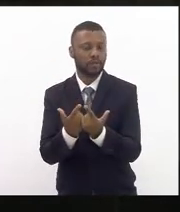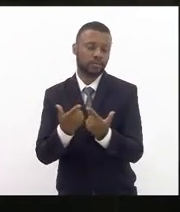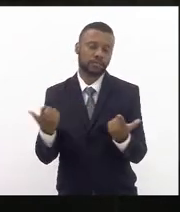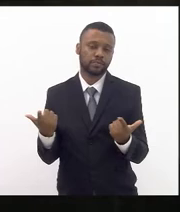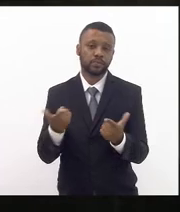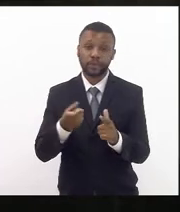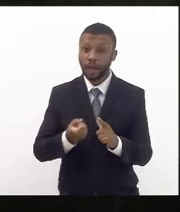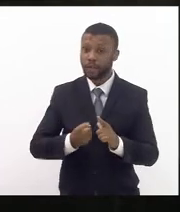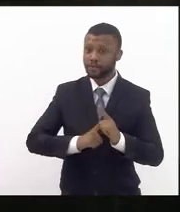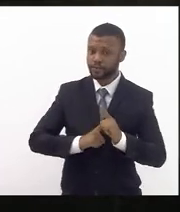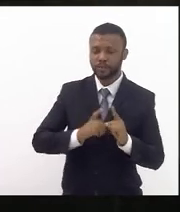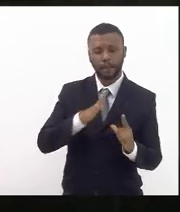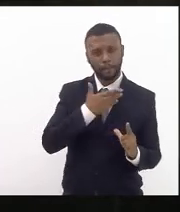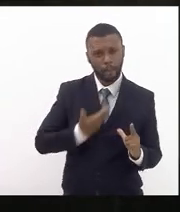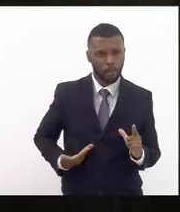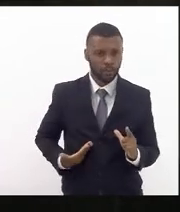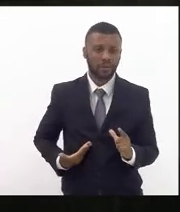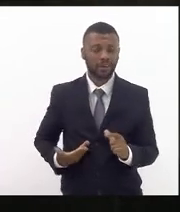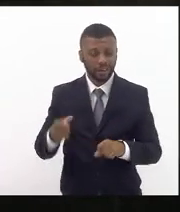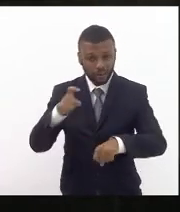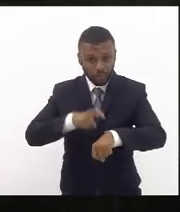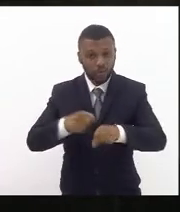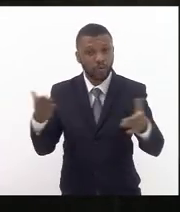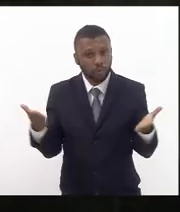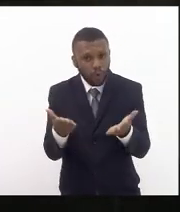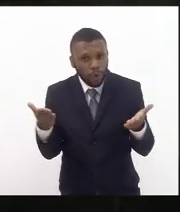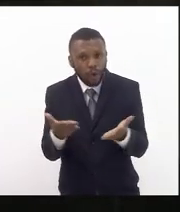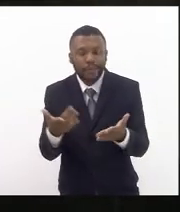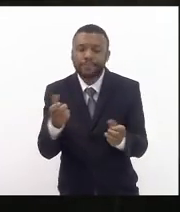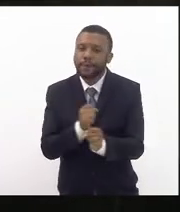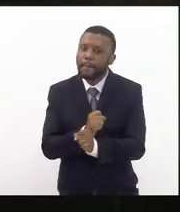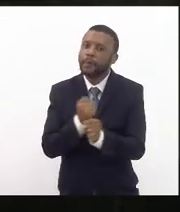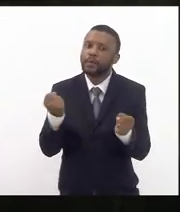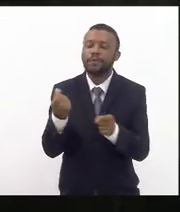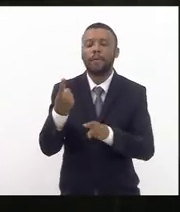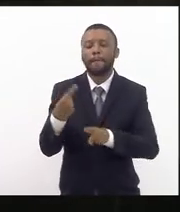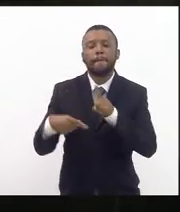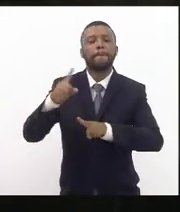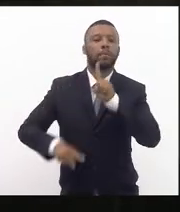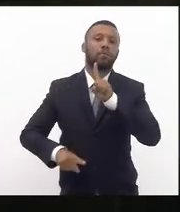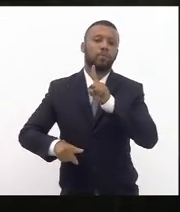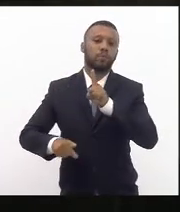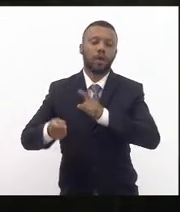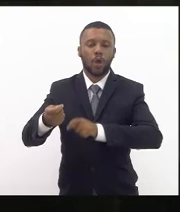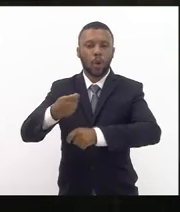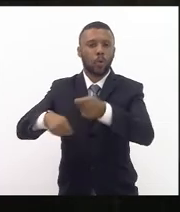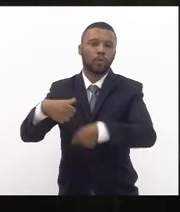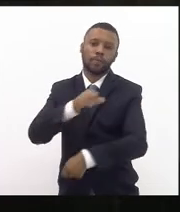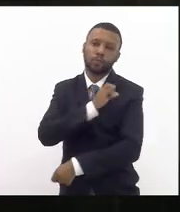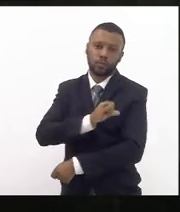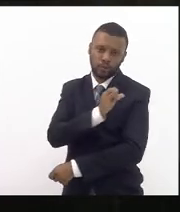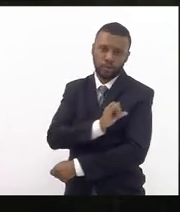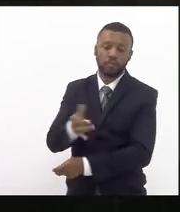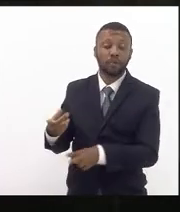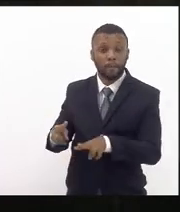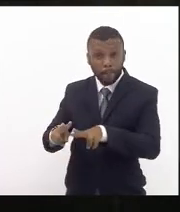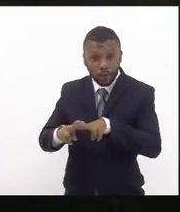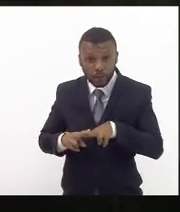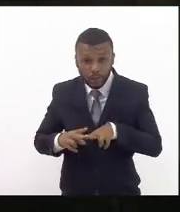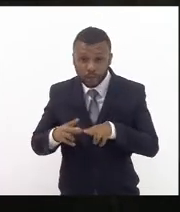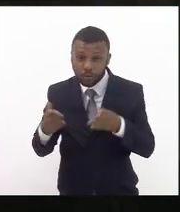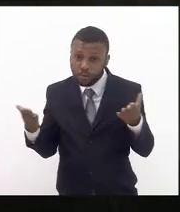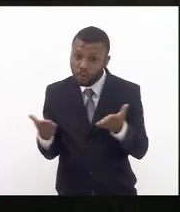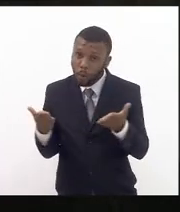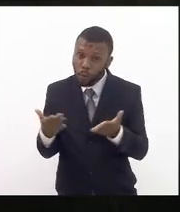a dívida pública hoje inviabiliza o crescimento econômico do Estado do Rio de Janeiro. É por isso que temos